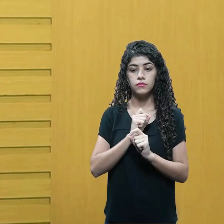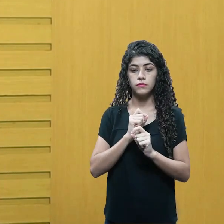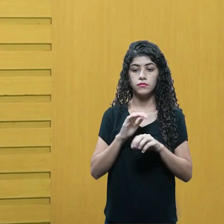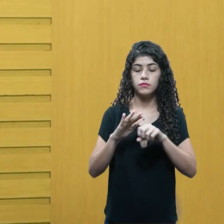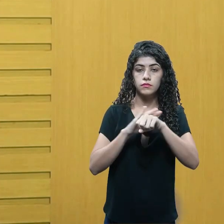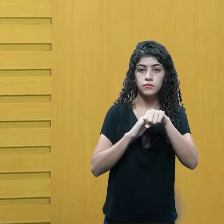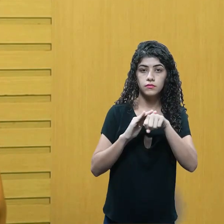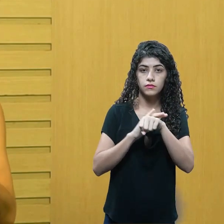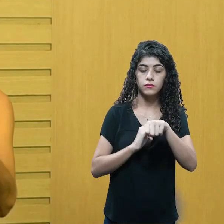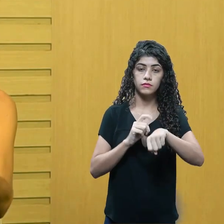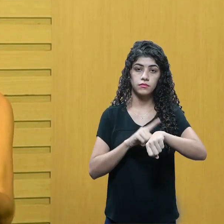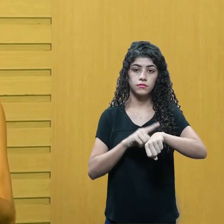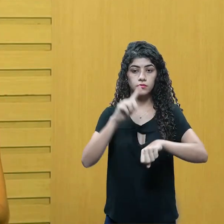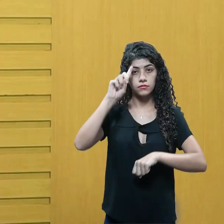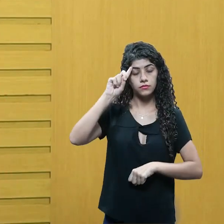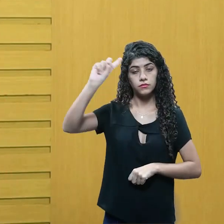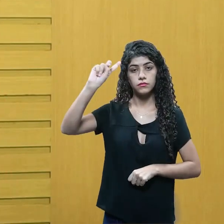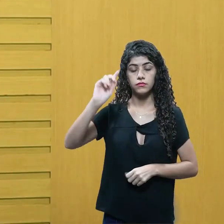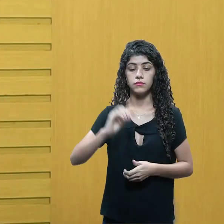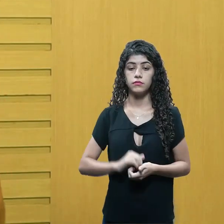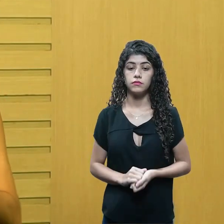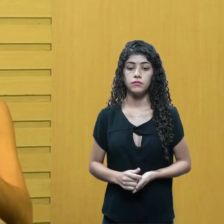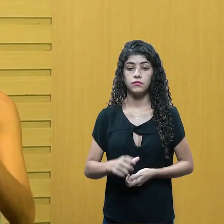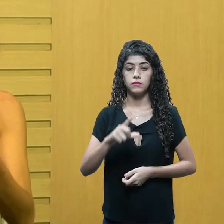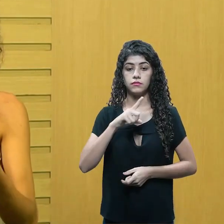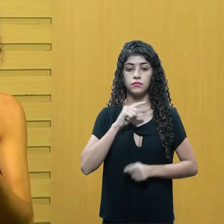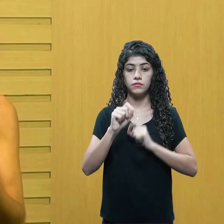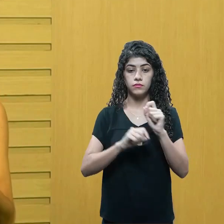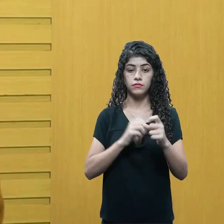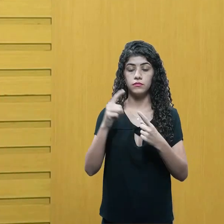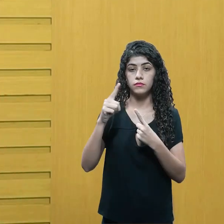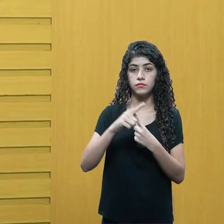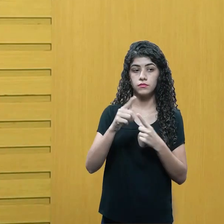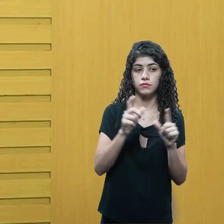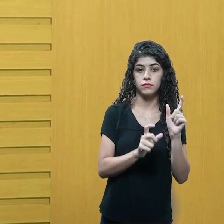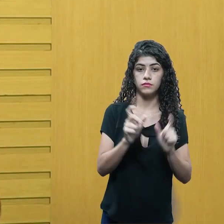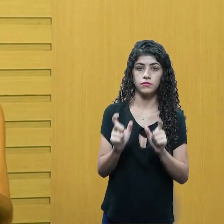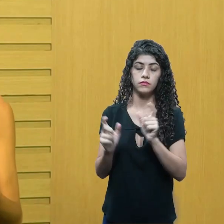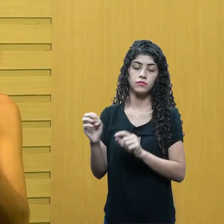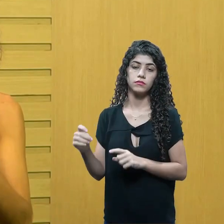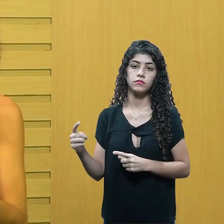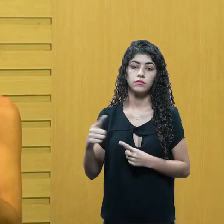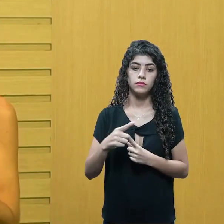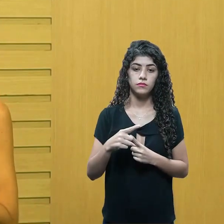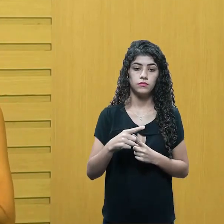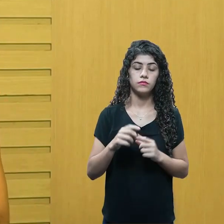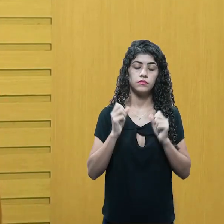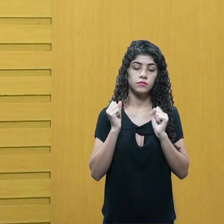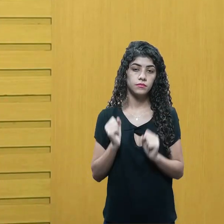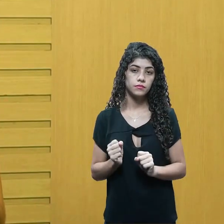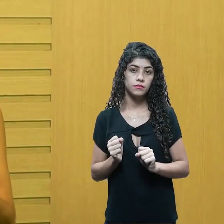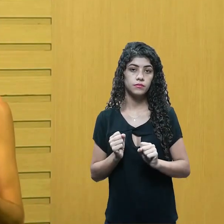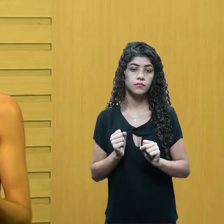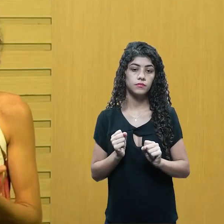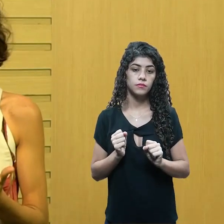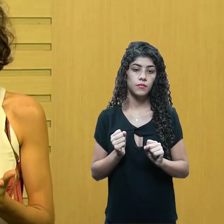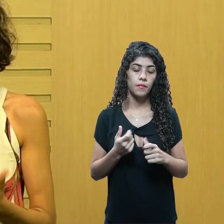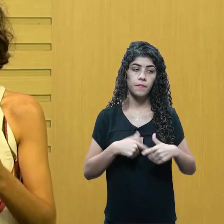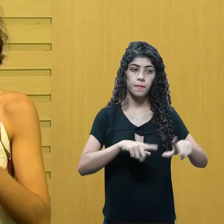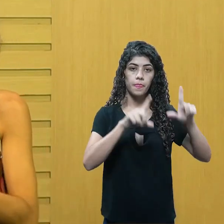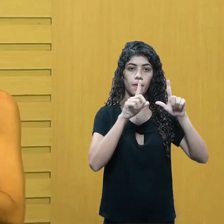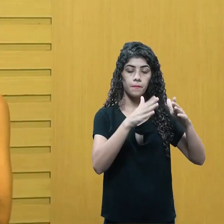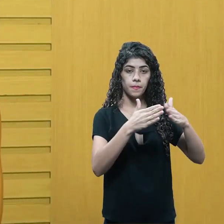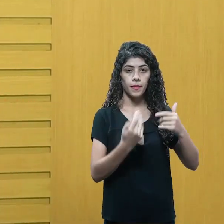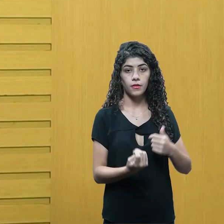você negociar esses prazos. Esses prazos, existe um tipo de prazo para cada tipo de obra. Então, você